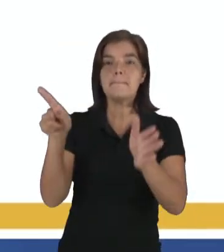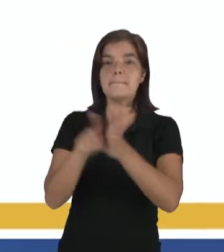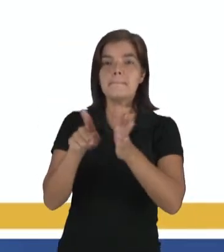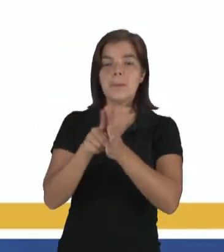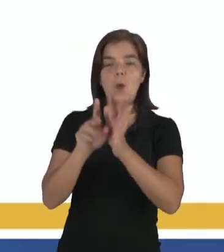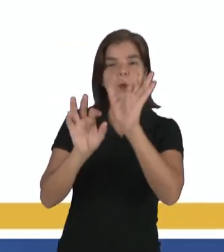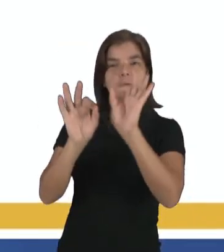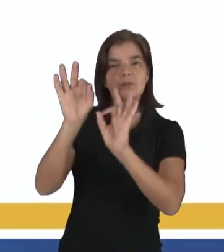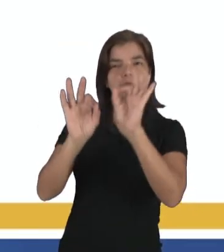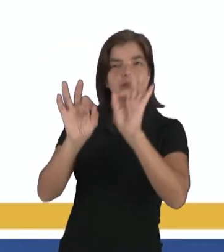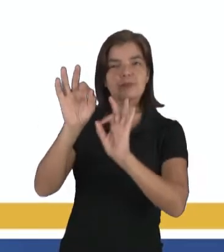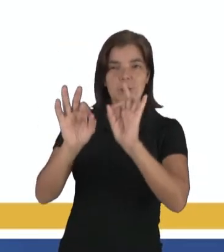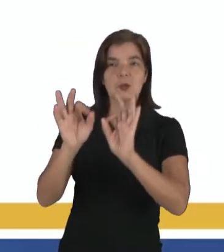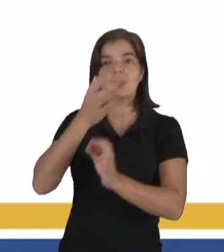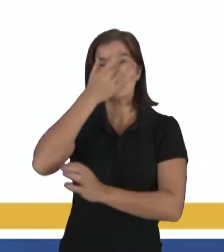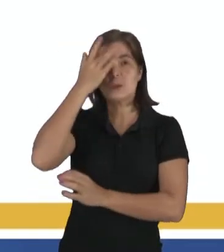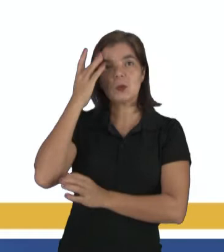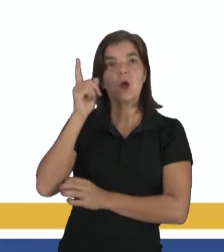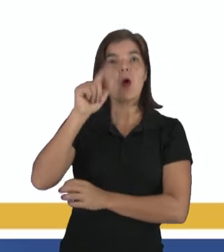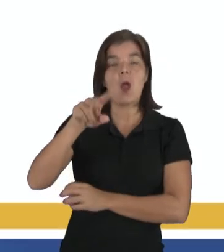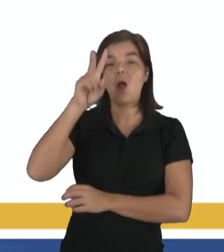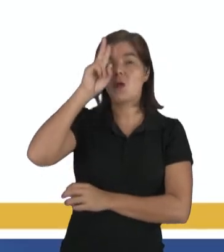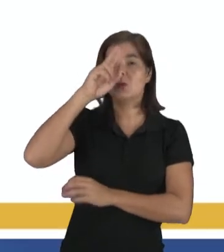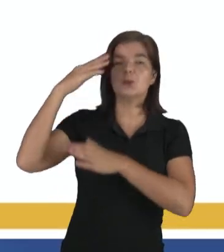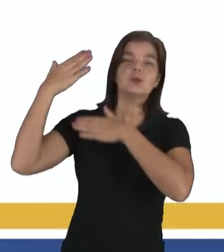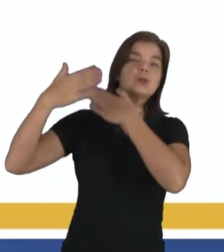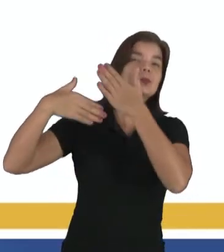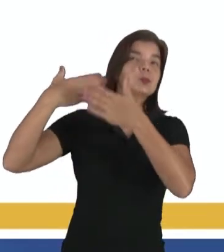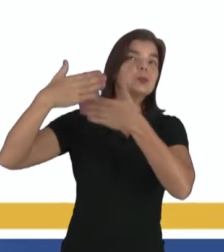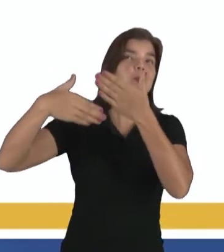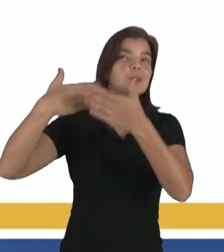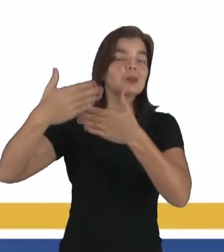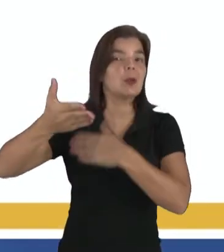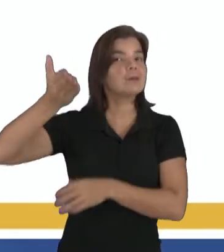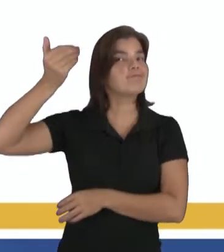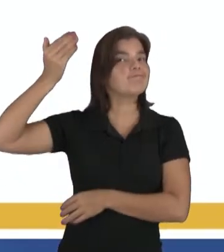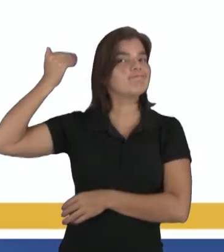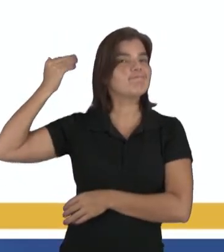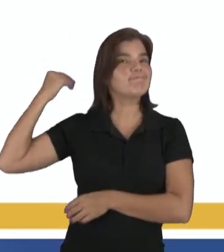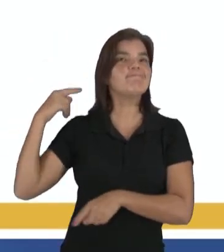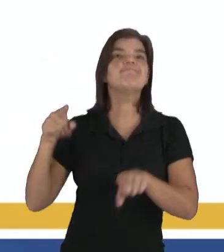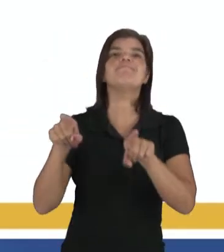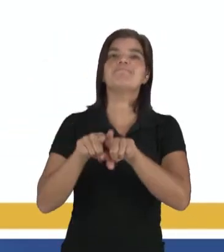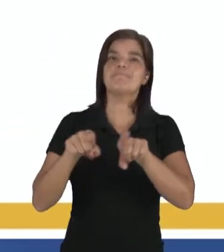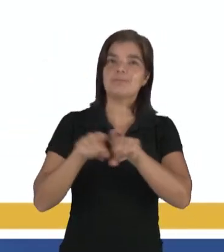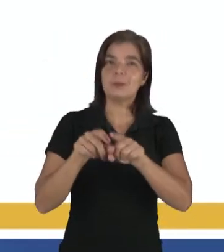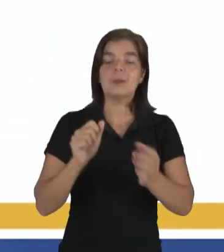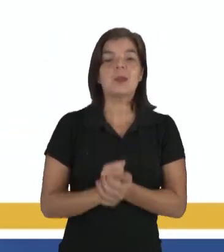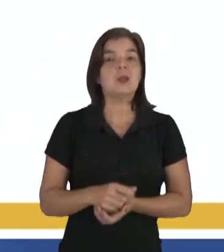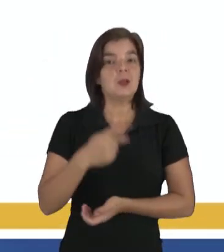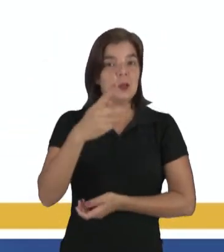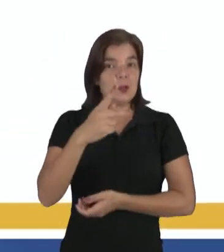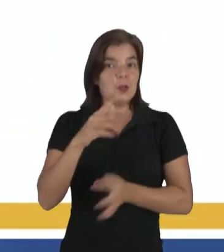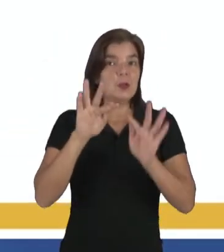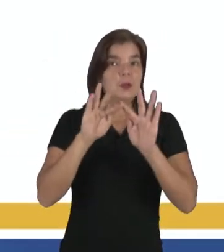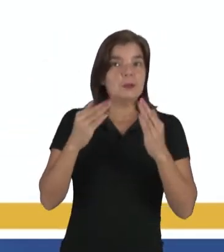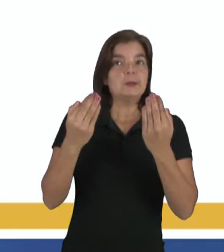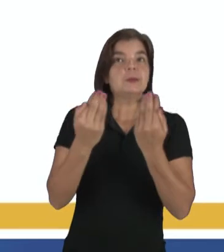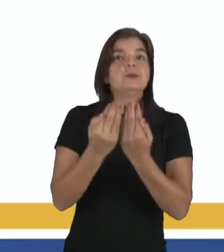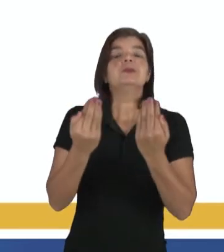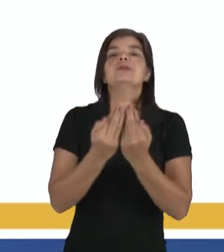ou seja árvore genealógica é um histórico de certa parte dos seus antepassados né de você e da sua família